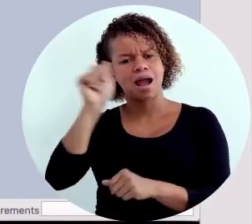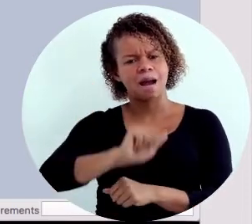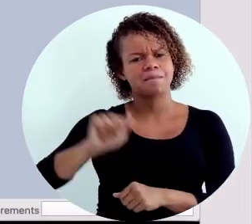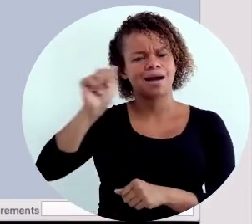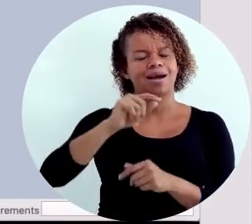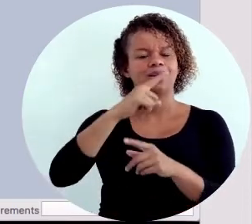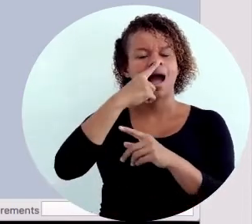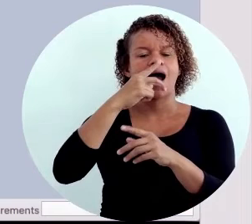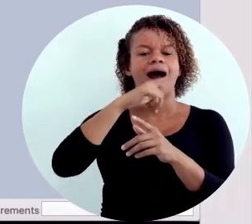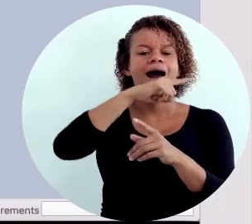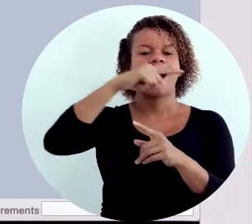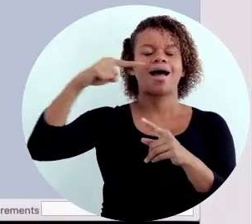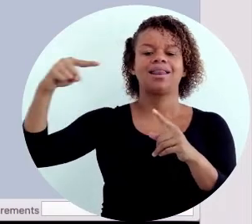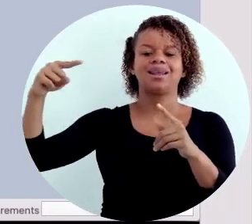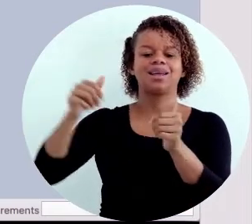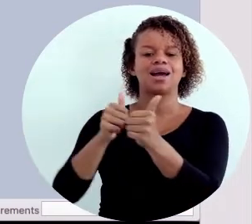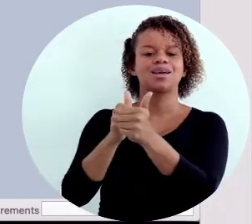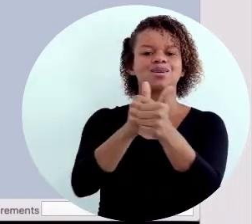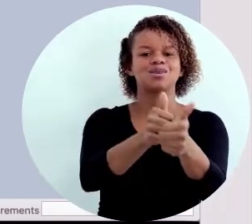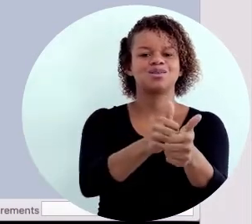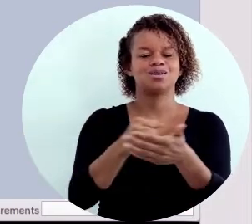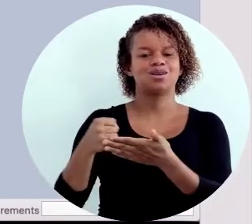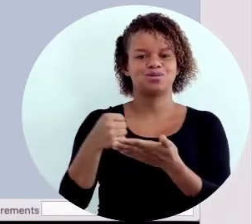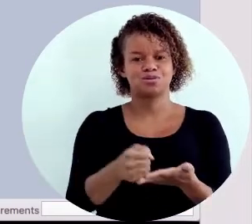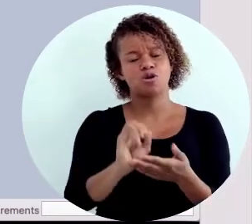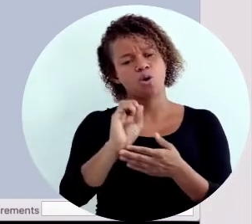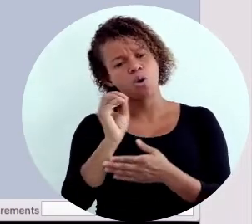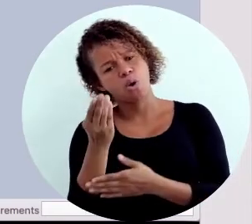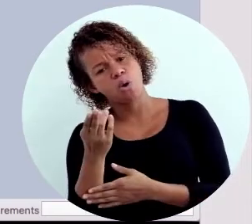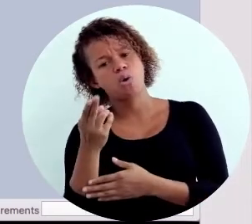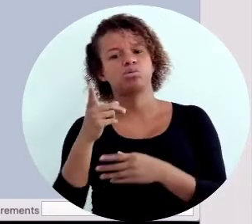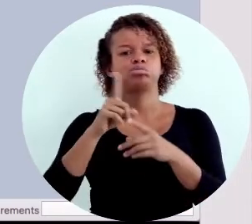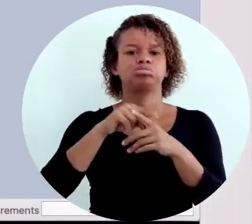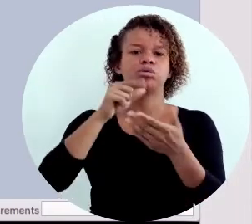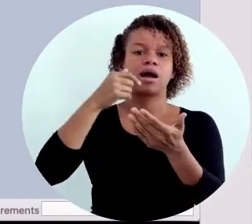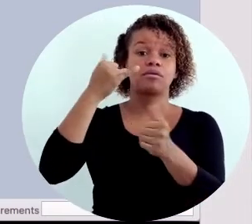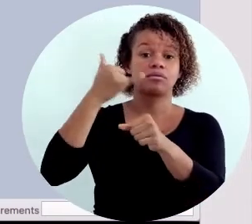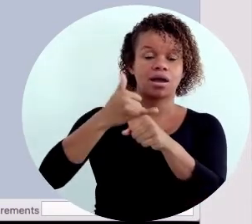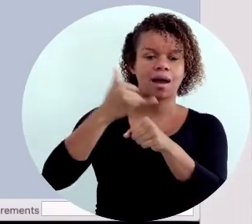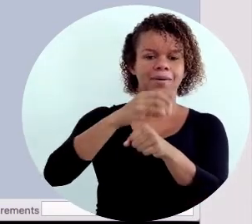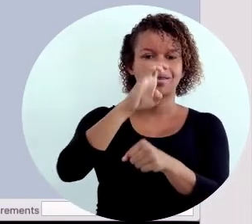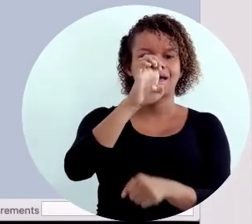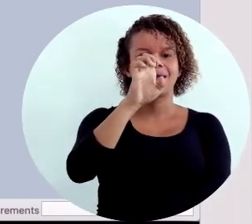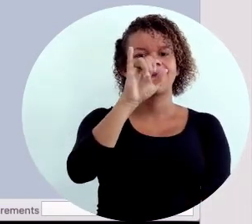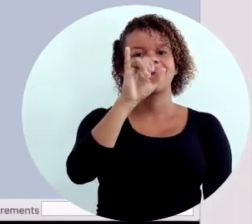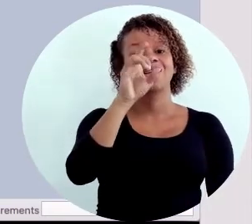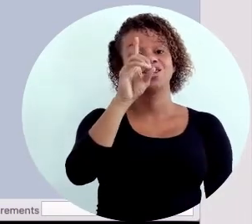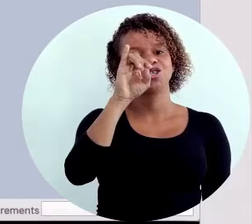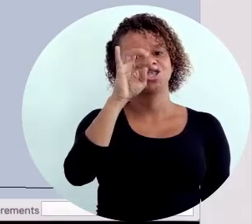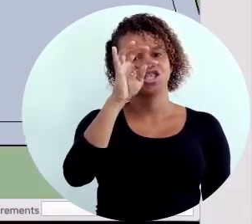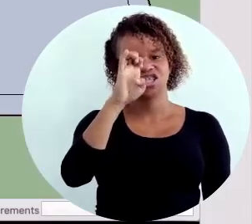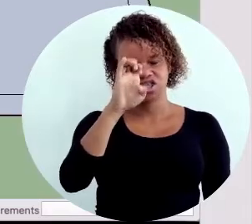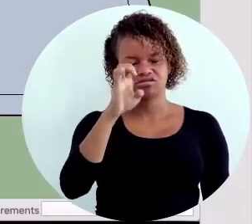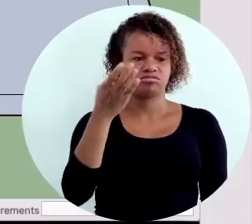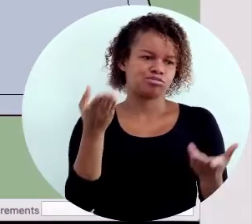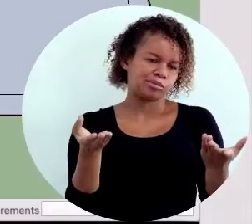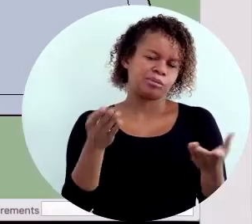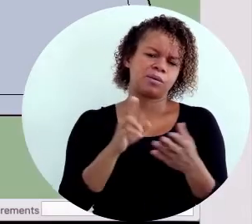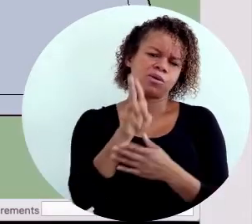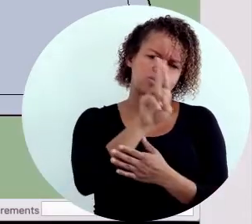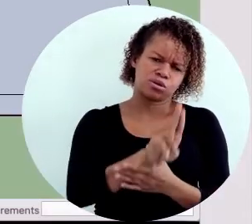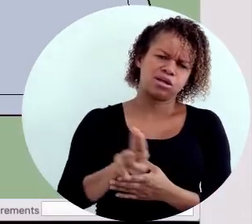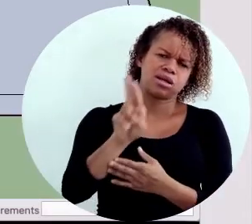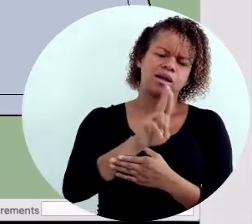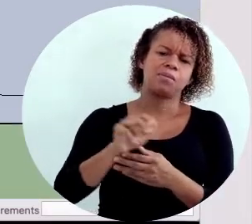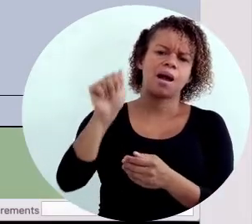clicando e apagando também a linha guia. Ou utilizando no menu Edit para deletar todas as guias.